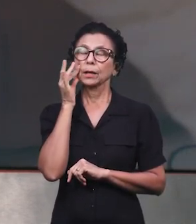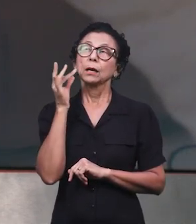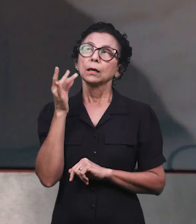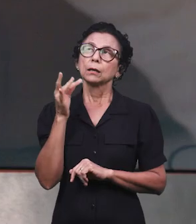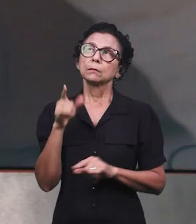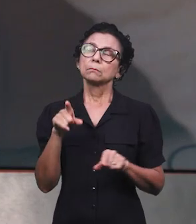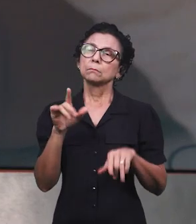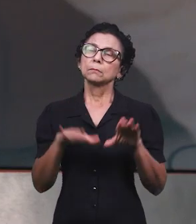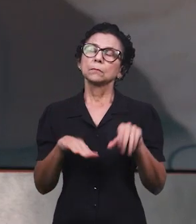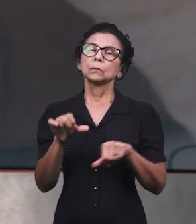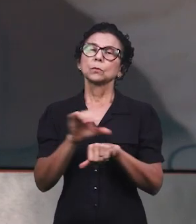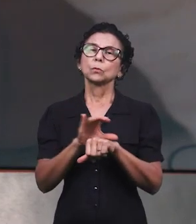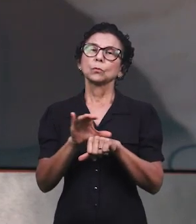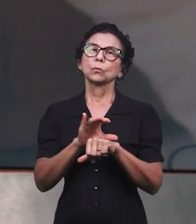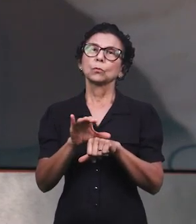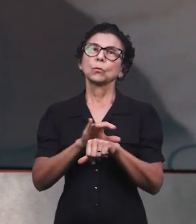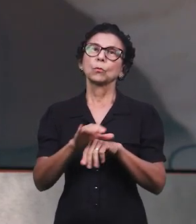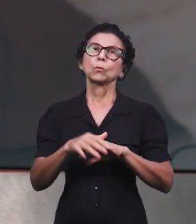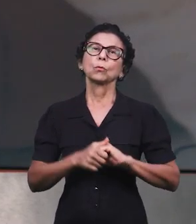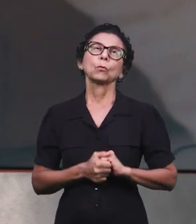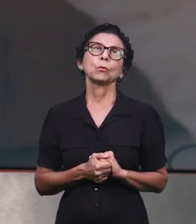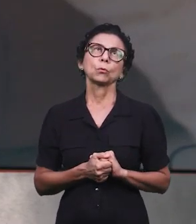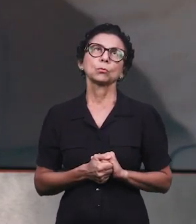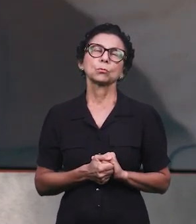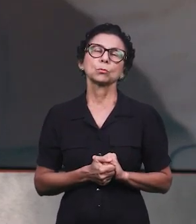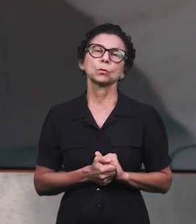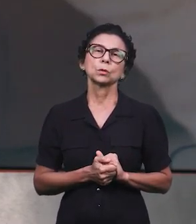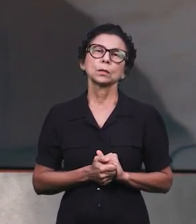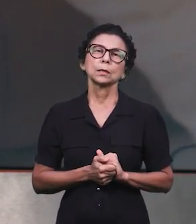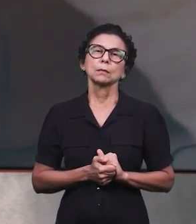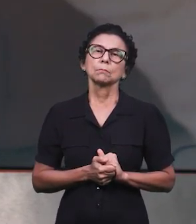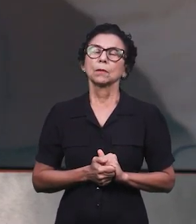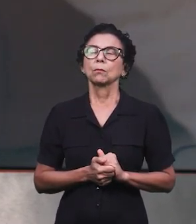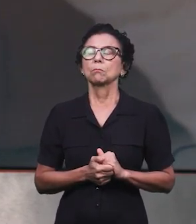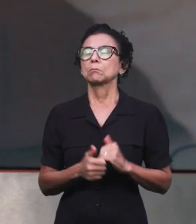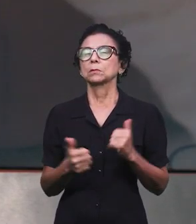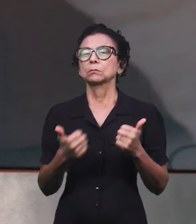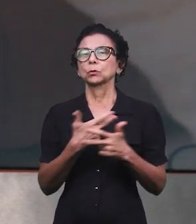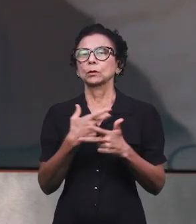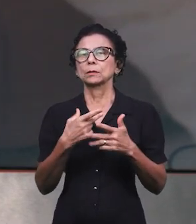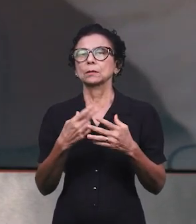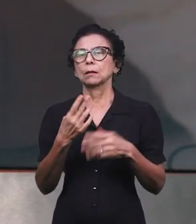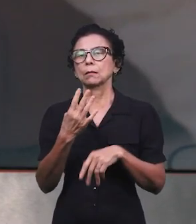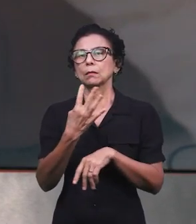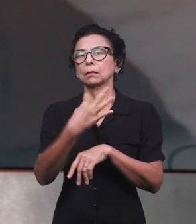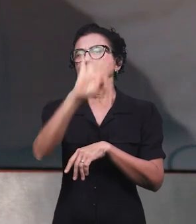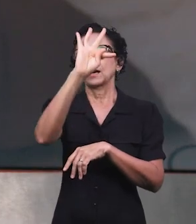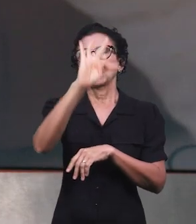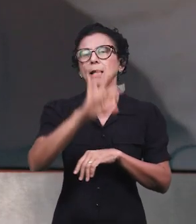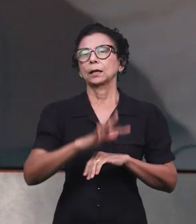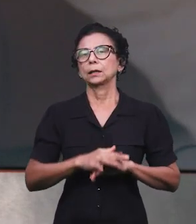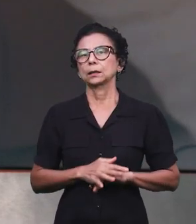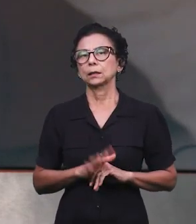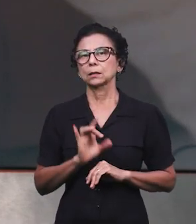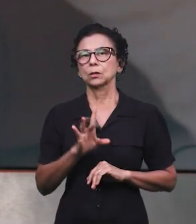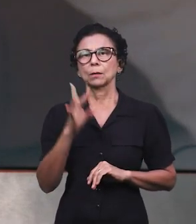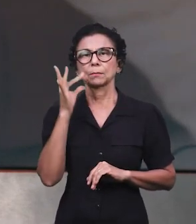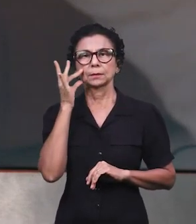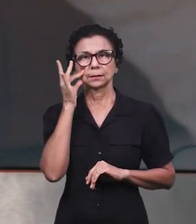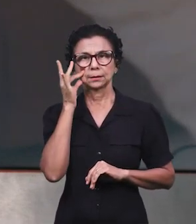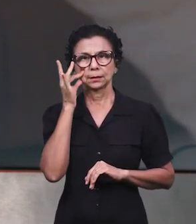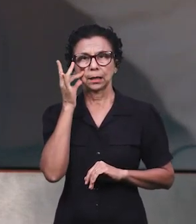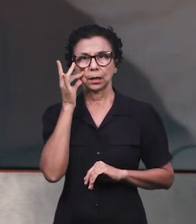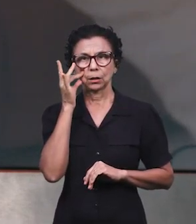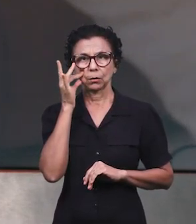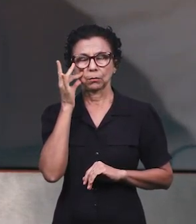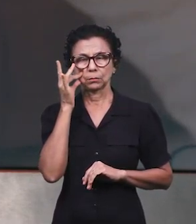um curso de formulação de peças técnicas, que alguns concursos exigem, e às vezes isso é ofertado apenas presencialmente. Então, para quem